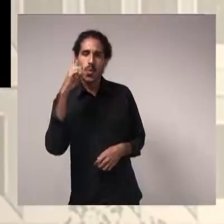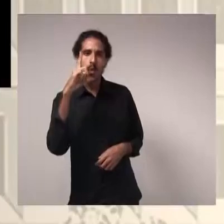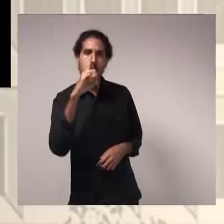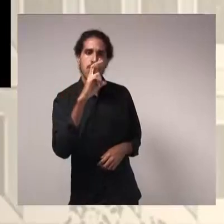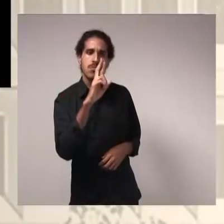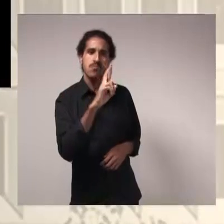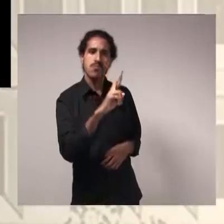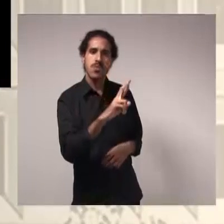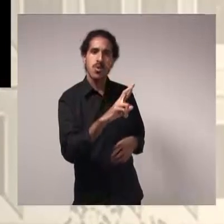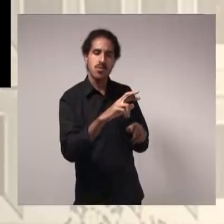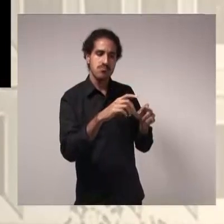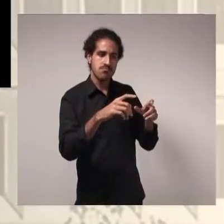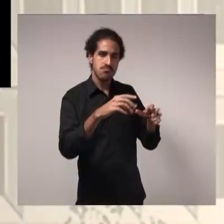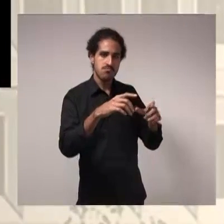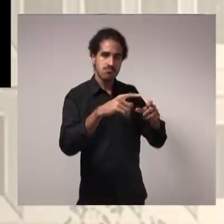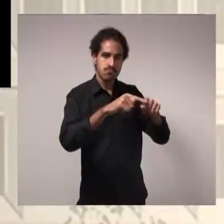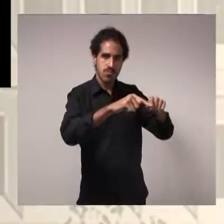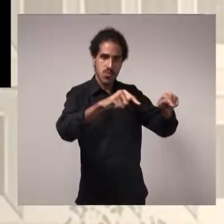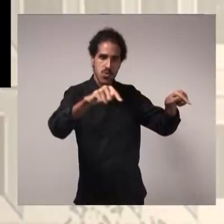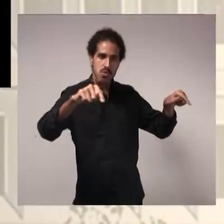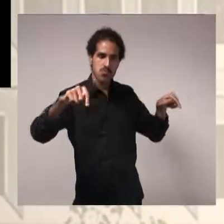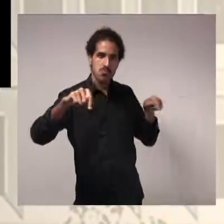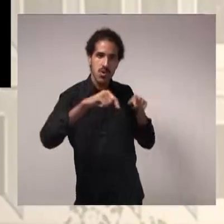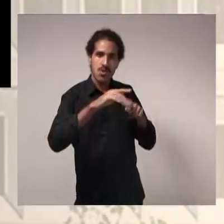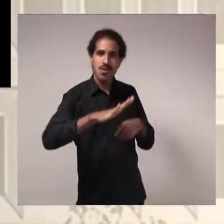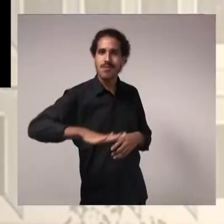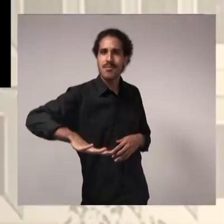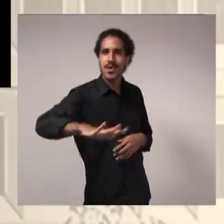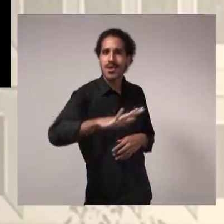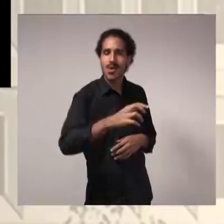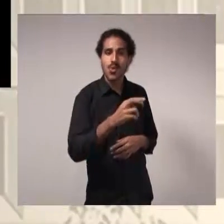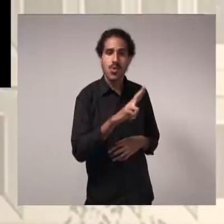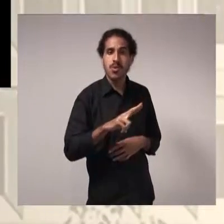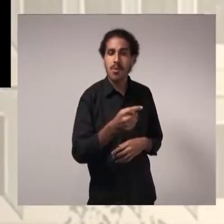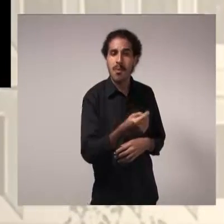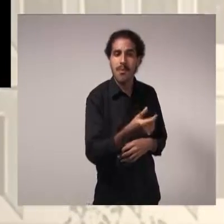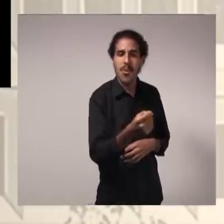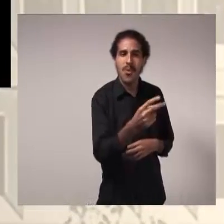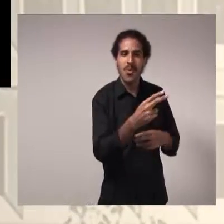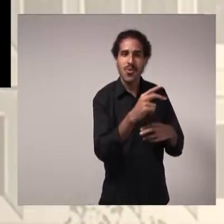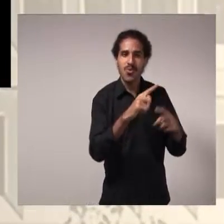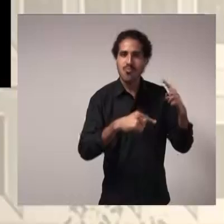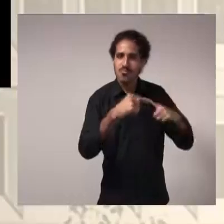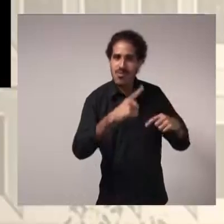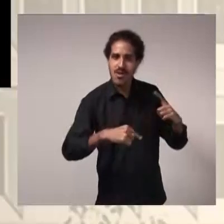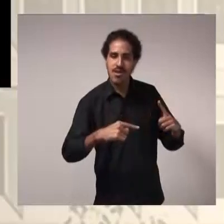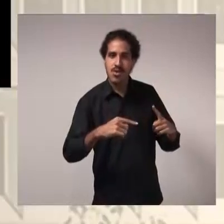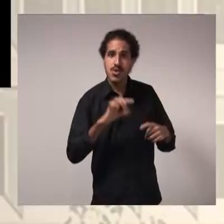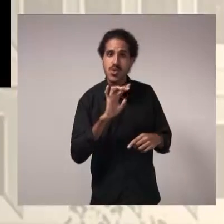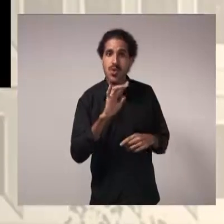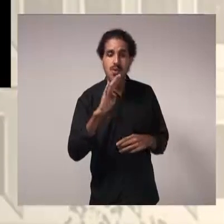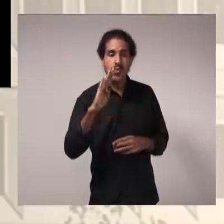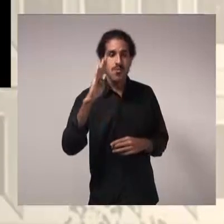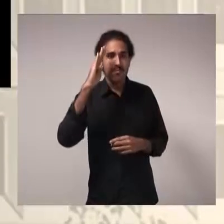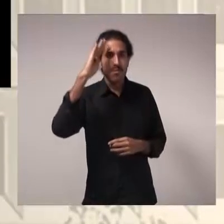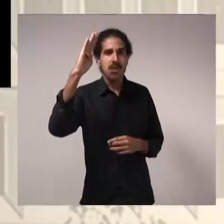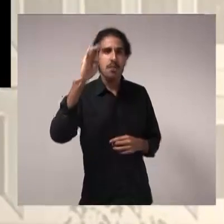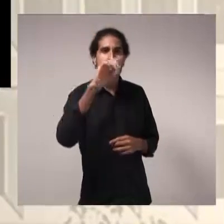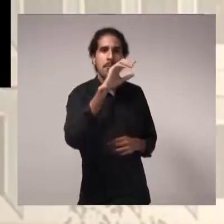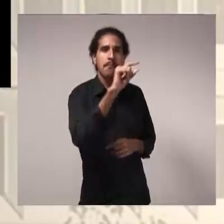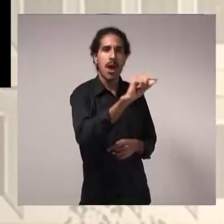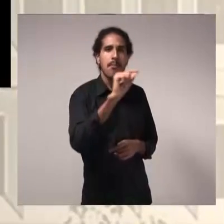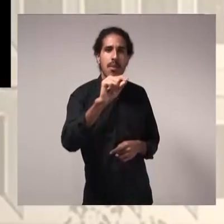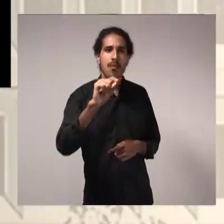espacial ou estético colocando poucos elementos, só os elementos essenciais que traduzam aquilo que